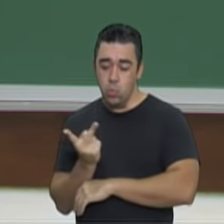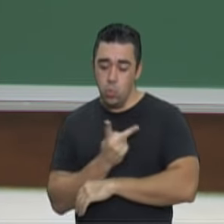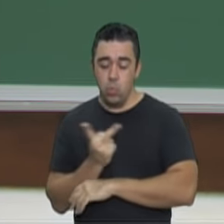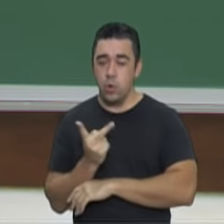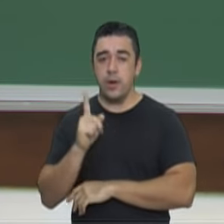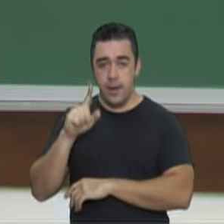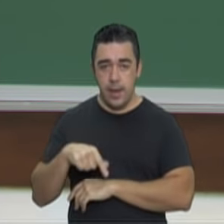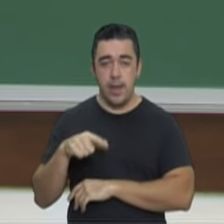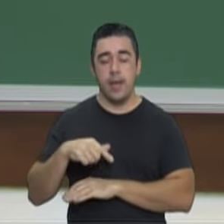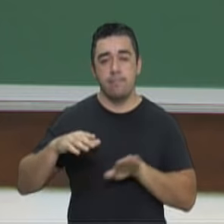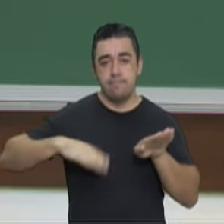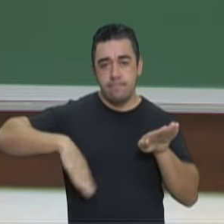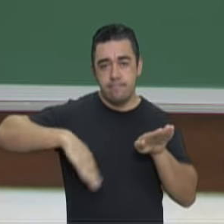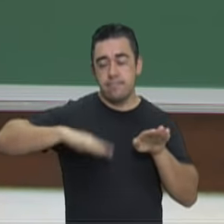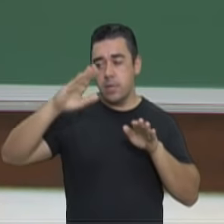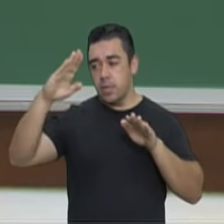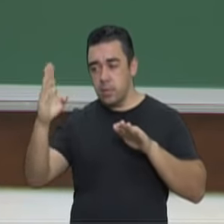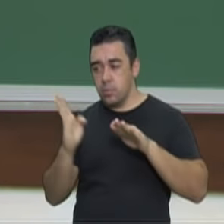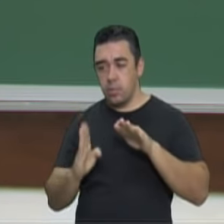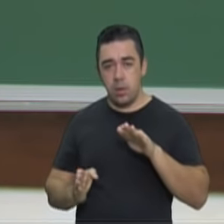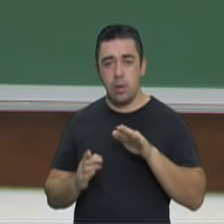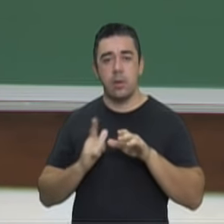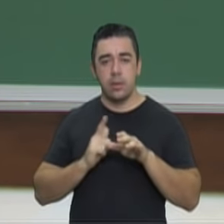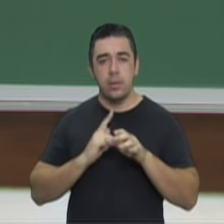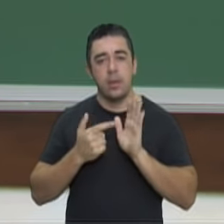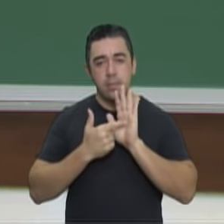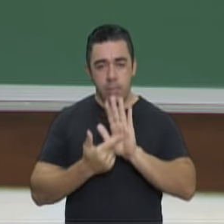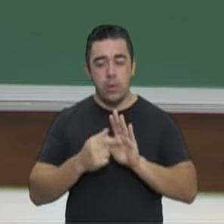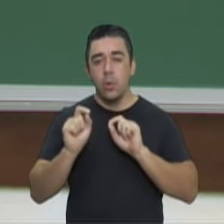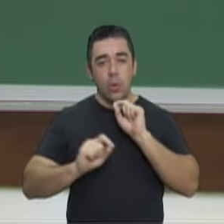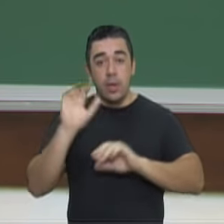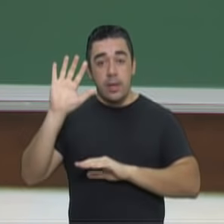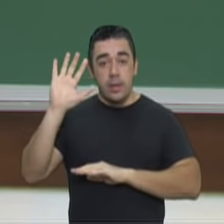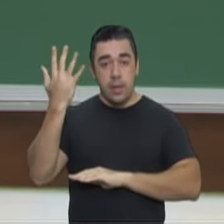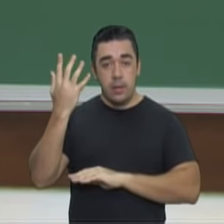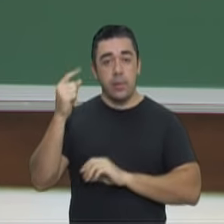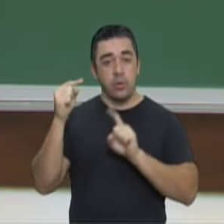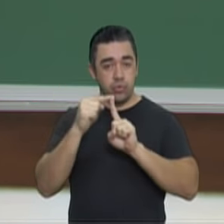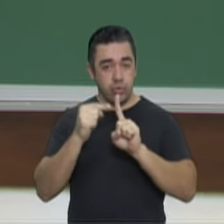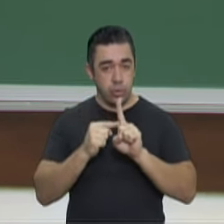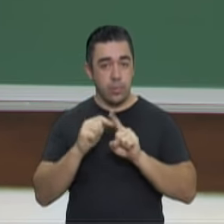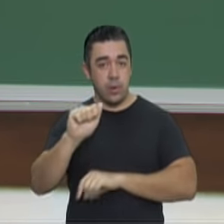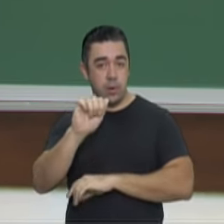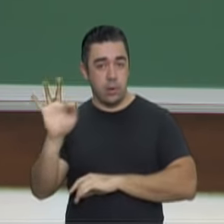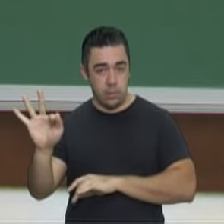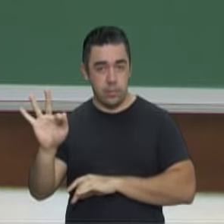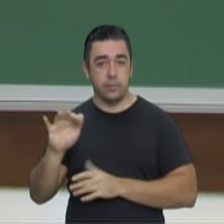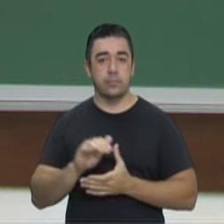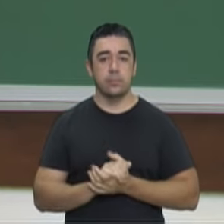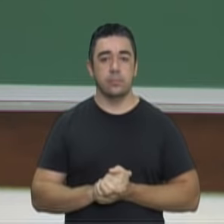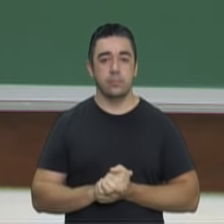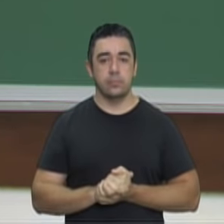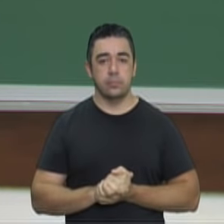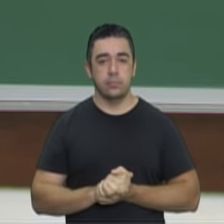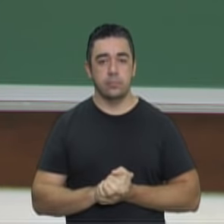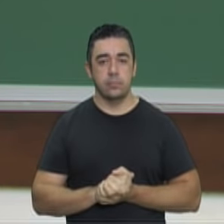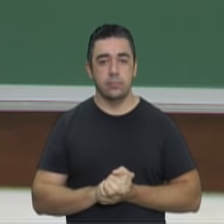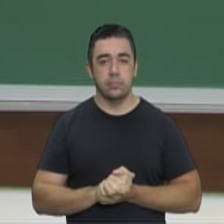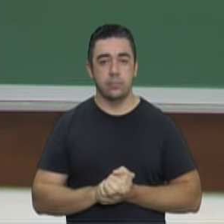estado que apresentam estas condições climáticas, que apresentam esse tipo climático, tropical sem estação seca, do